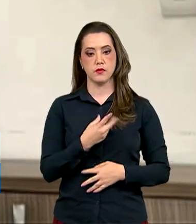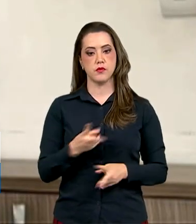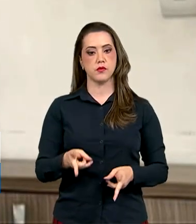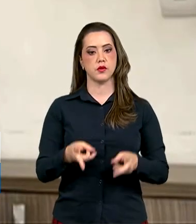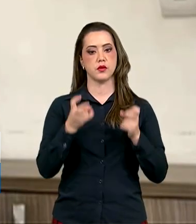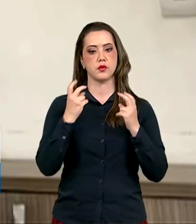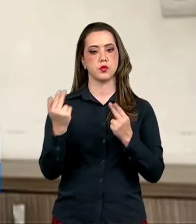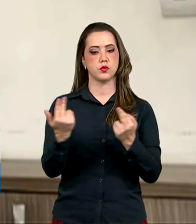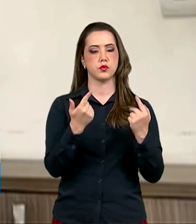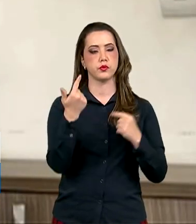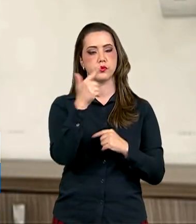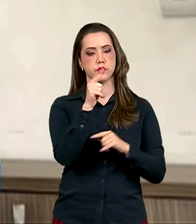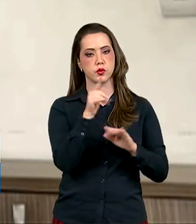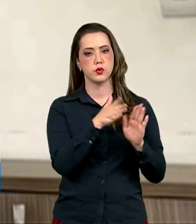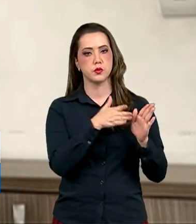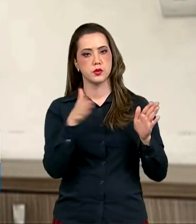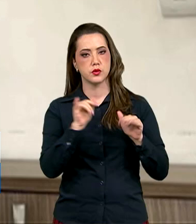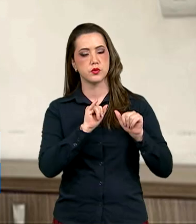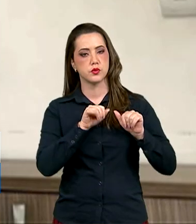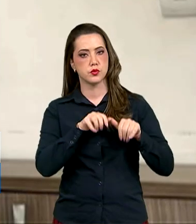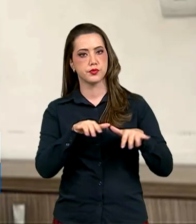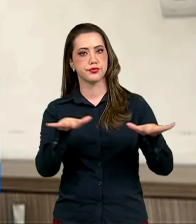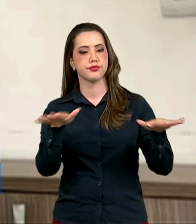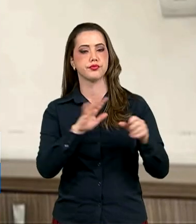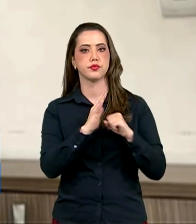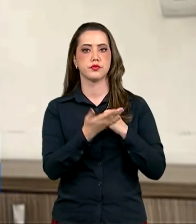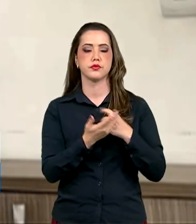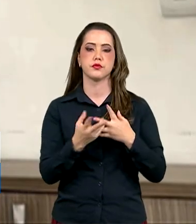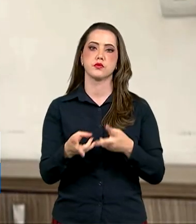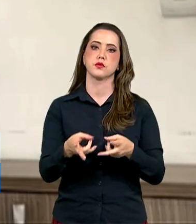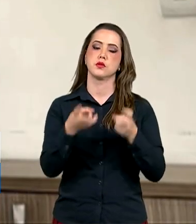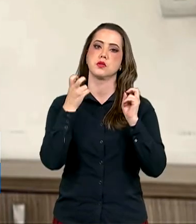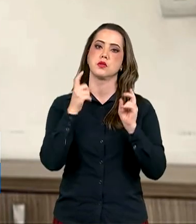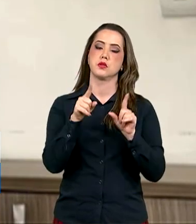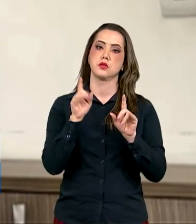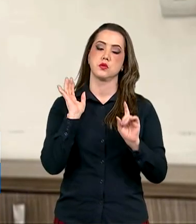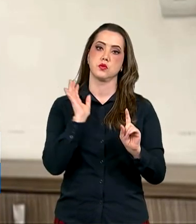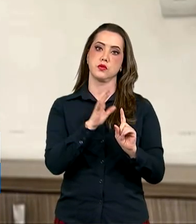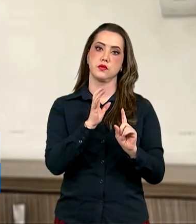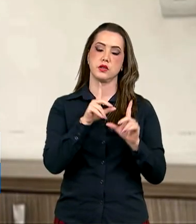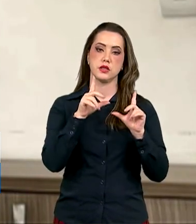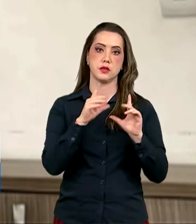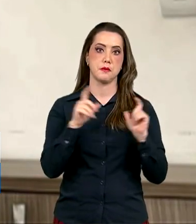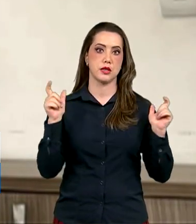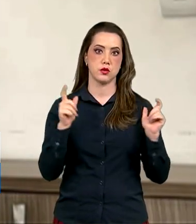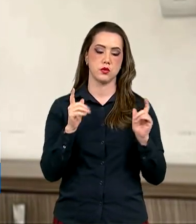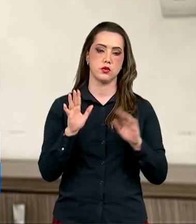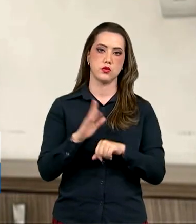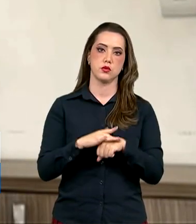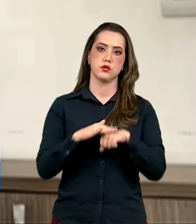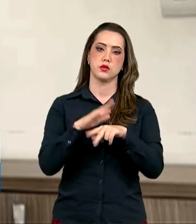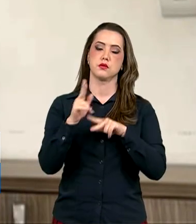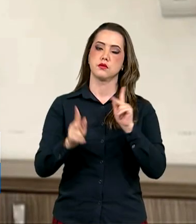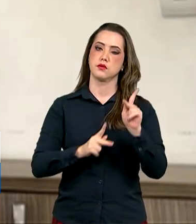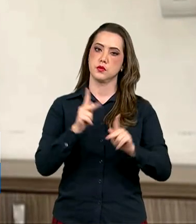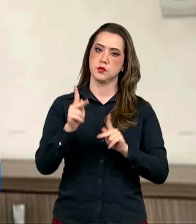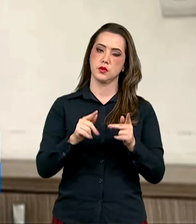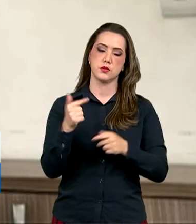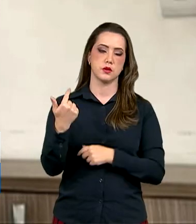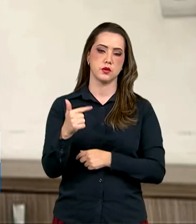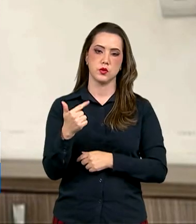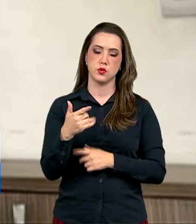nas demais ondas da Covid-19, é um impacto maior da doença naquela população que não